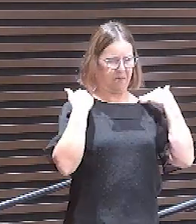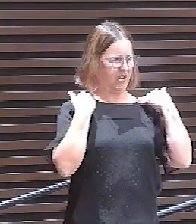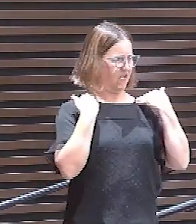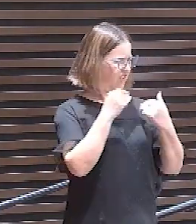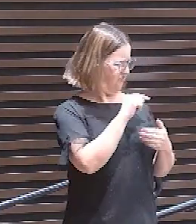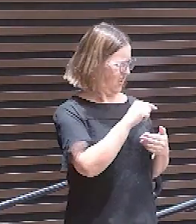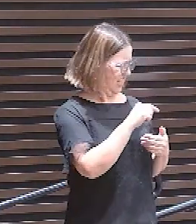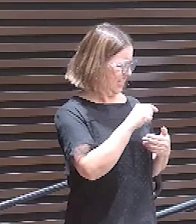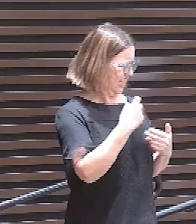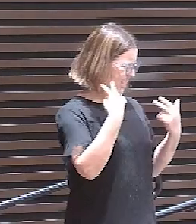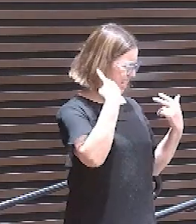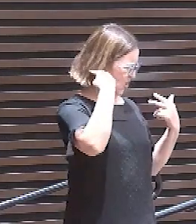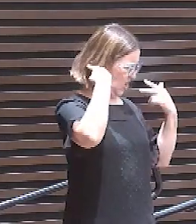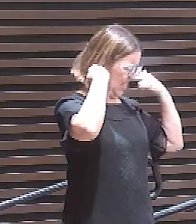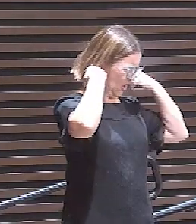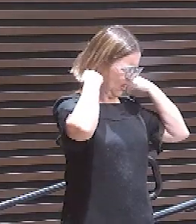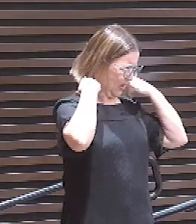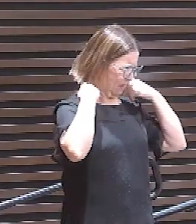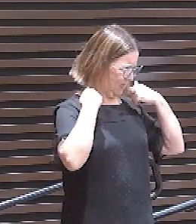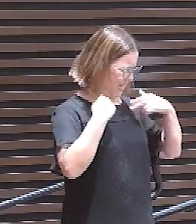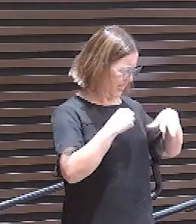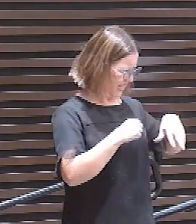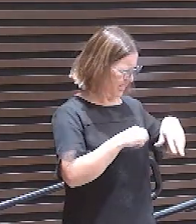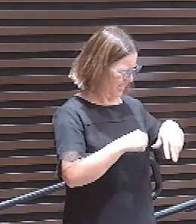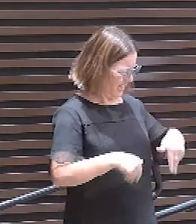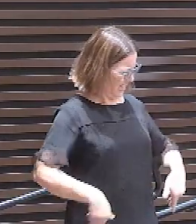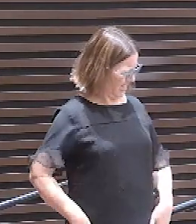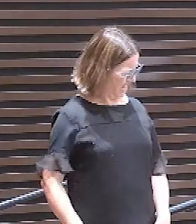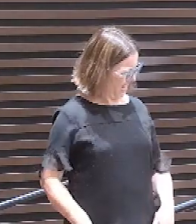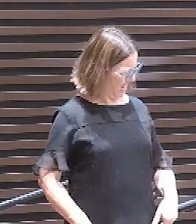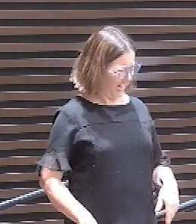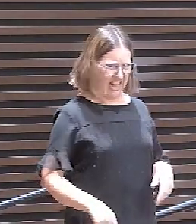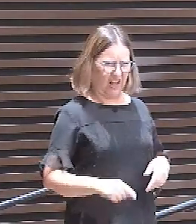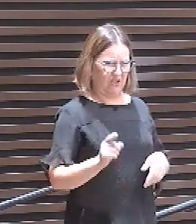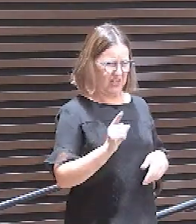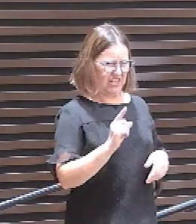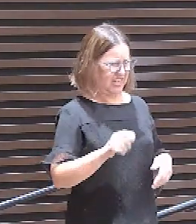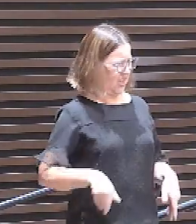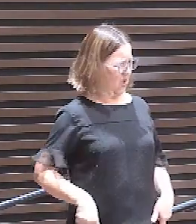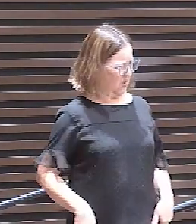e vai tirar essa calça, que isso não é calça de crente.